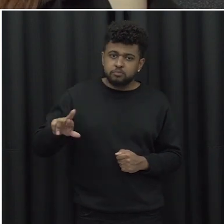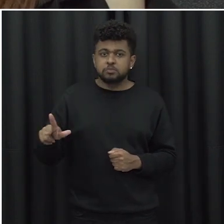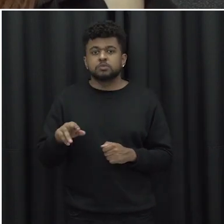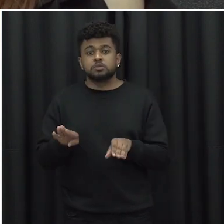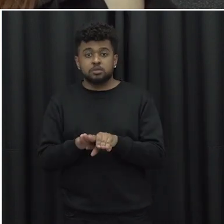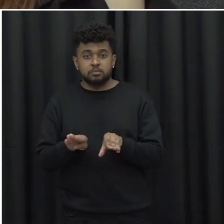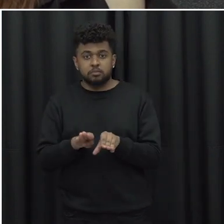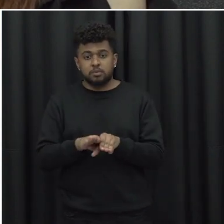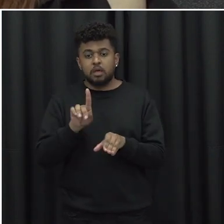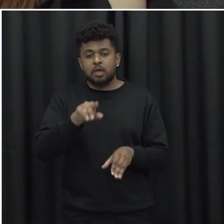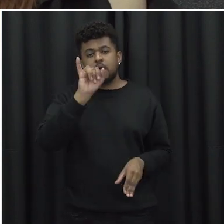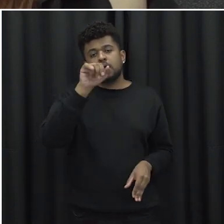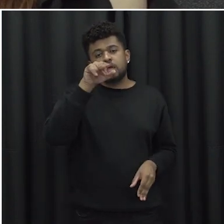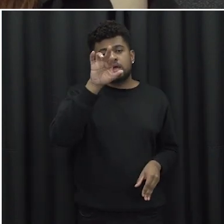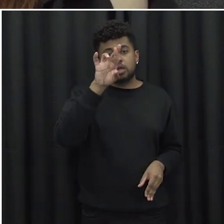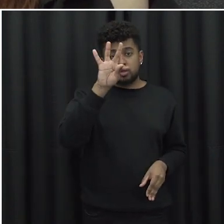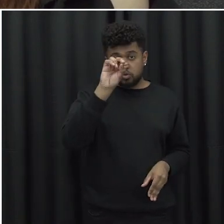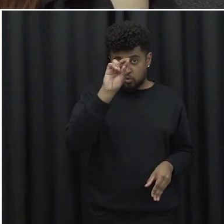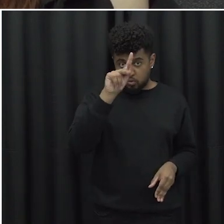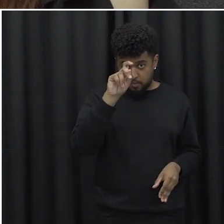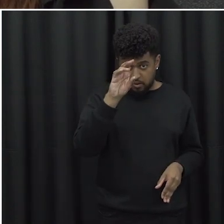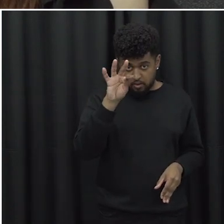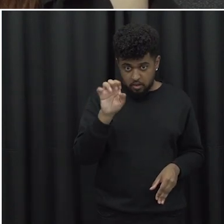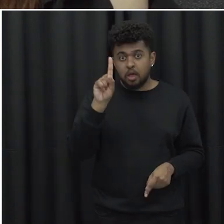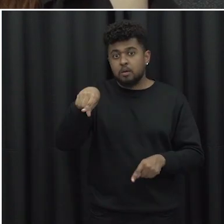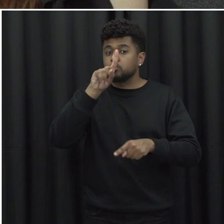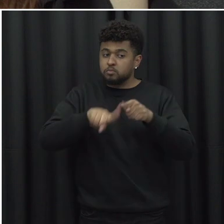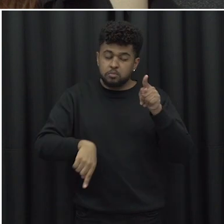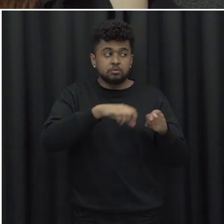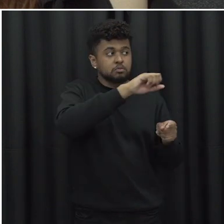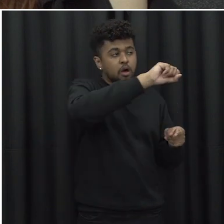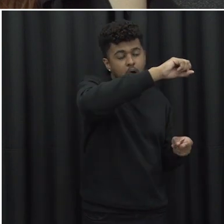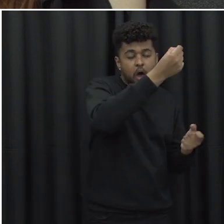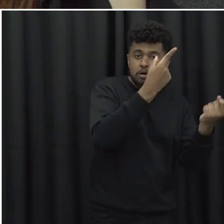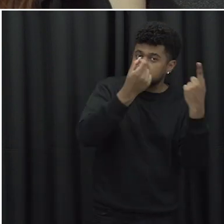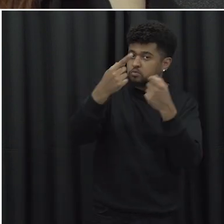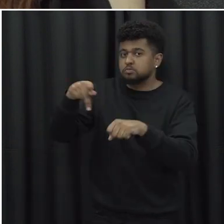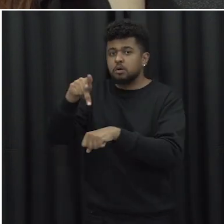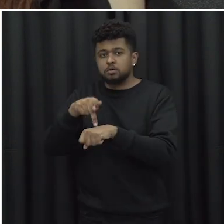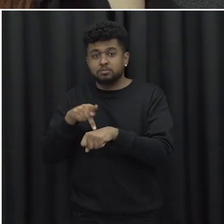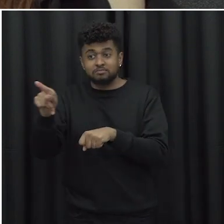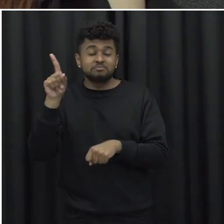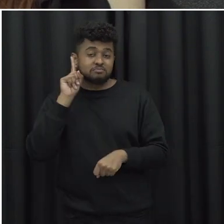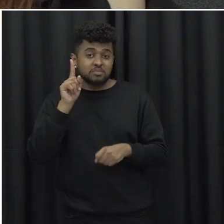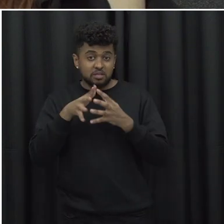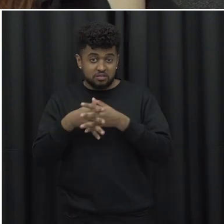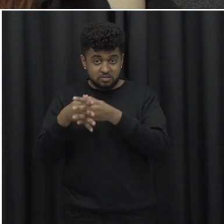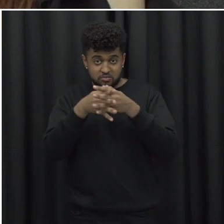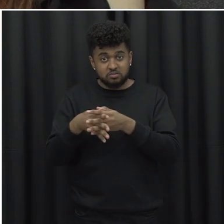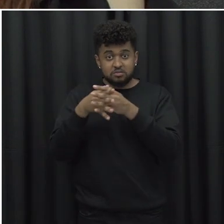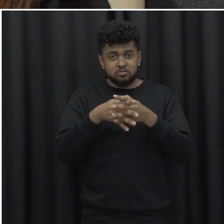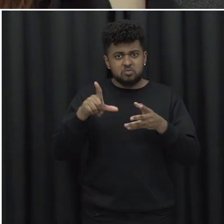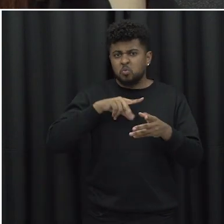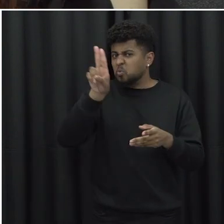são medicações que são derivadas do ópio, que é um entorpecente, que é uma droga, também é proibida em inúmeros países. E nos